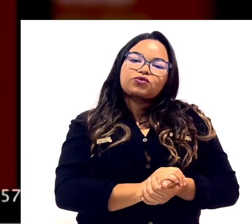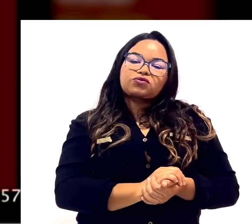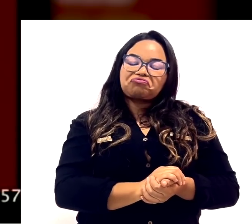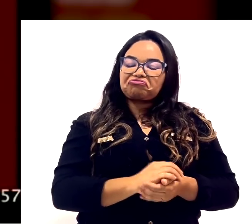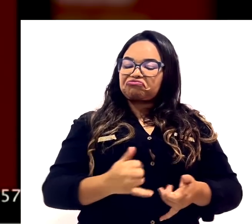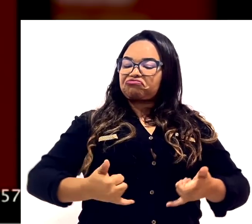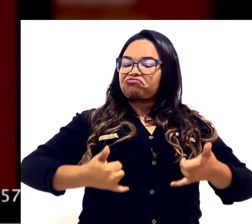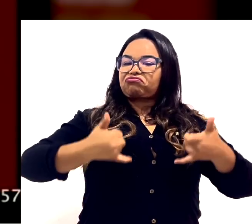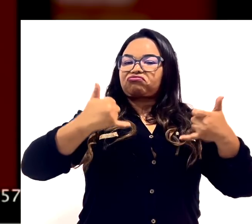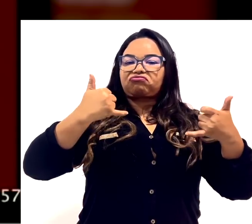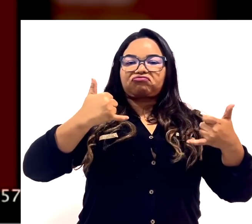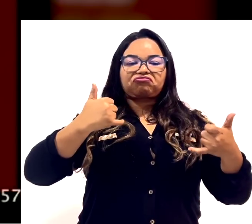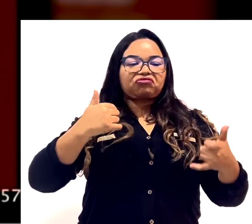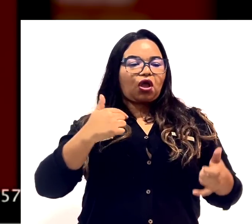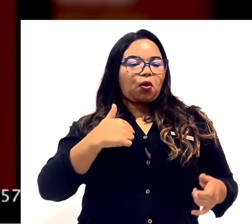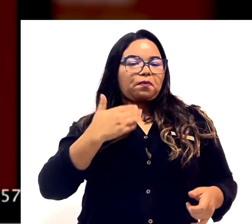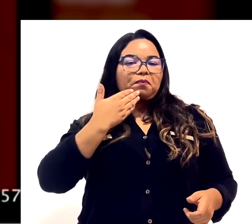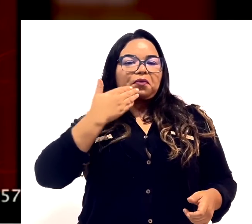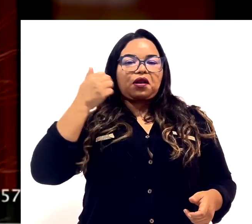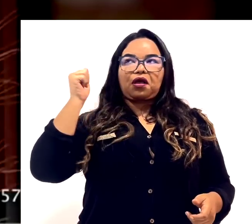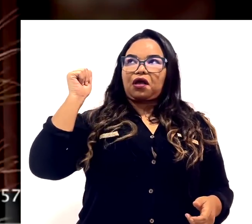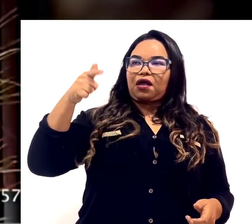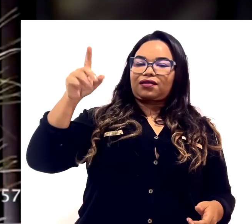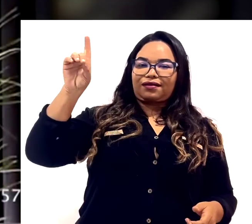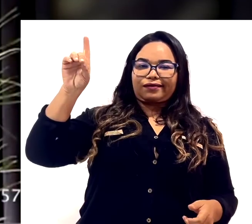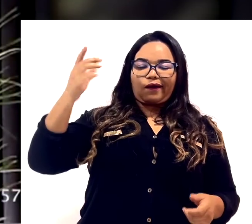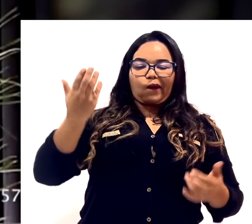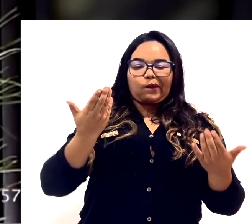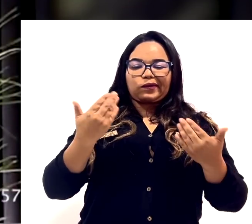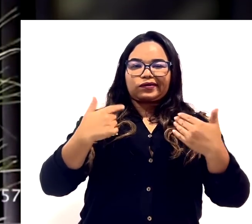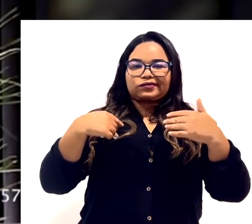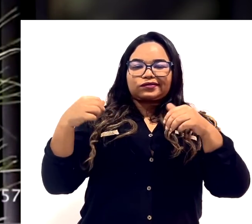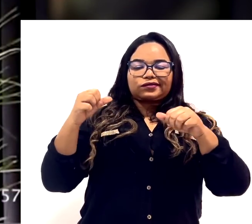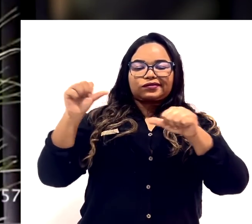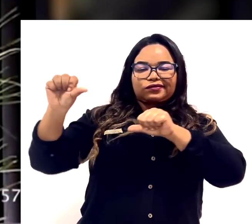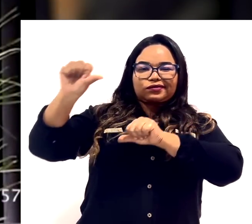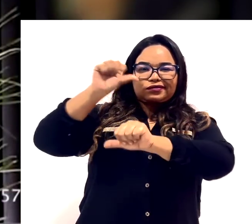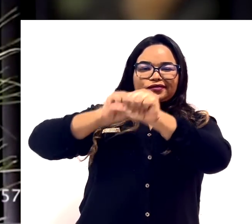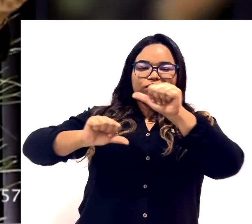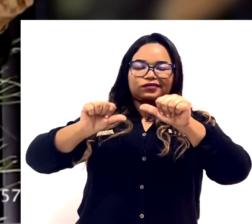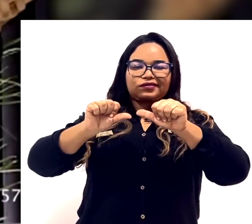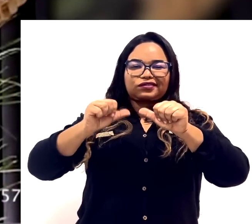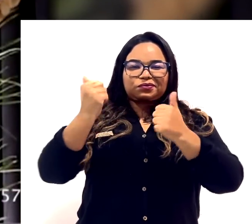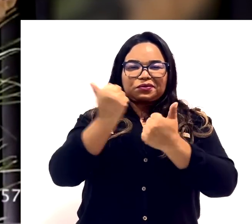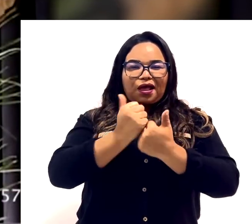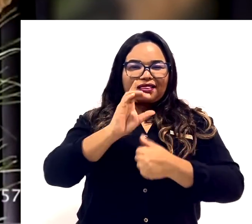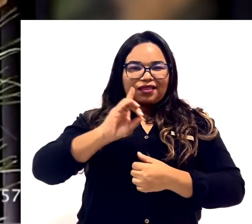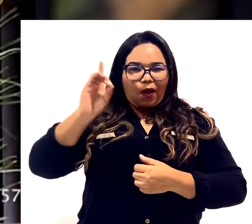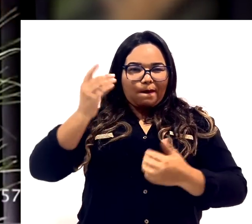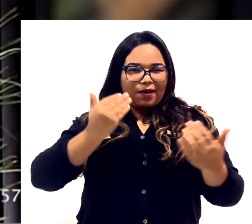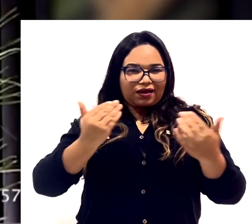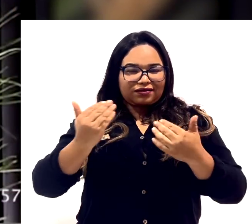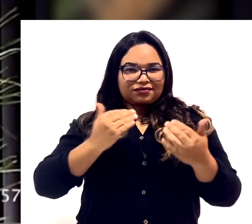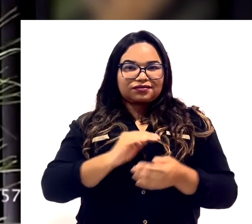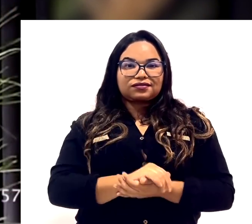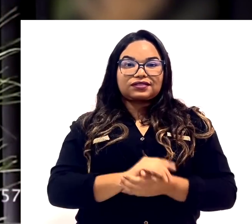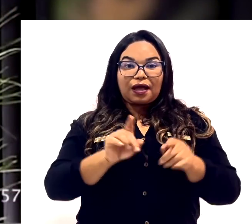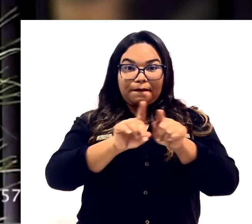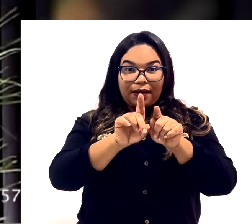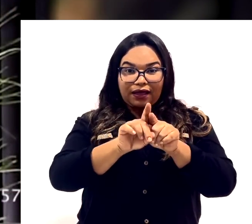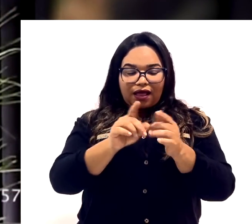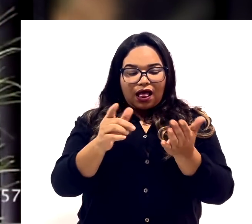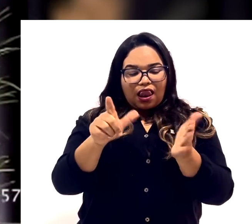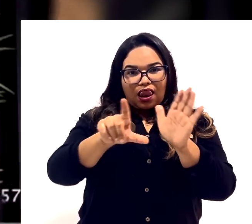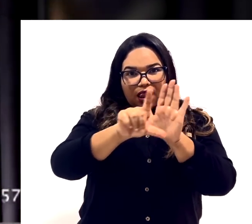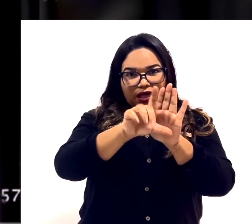Portanto, ele se exalta a uma posição onde Deus deveria estar. Primeiro, ele substituiu os preceitos divinos por